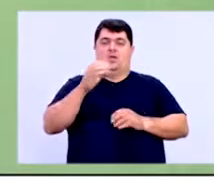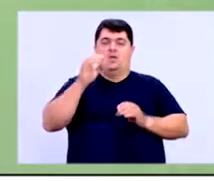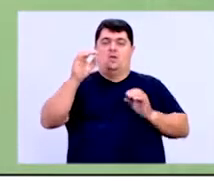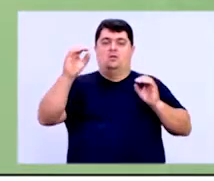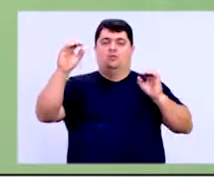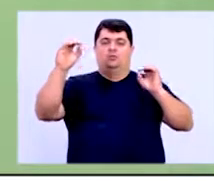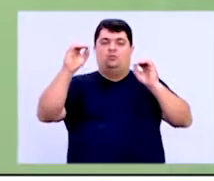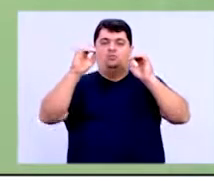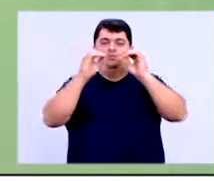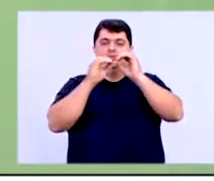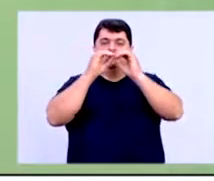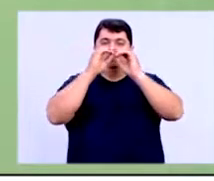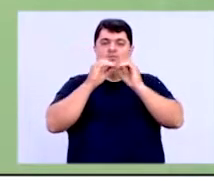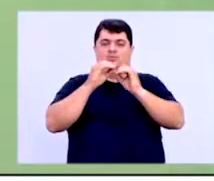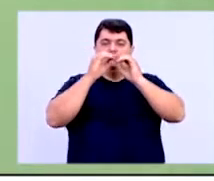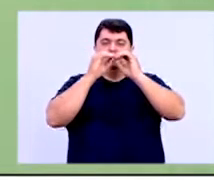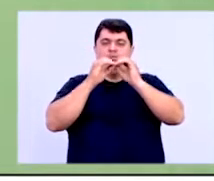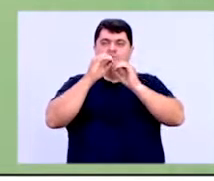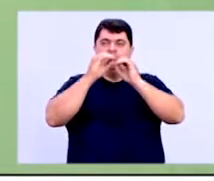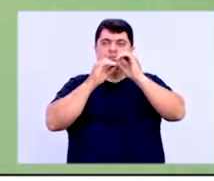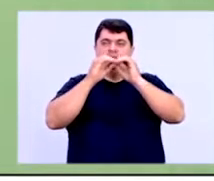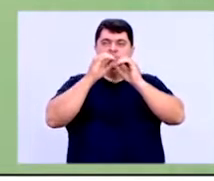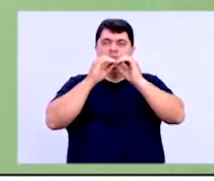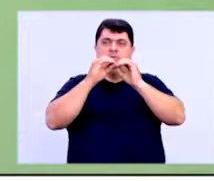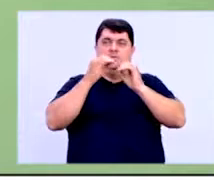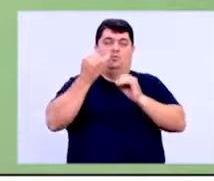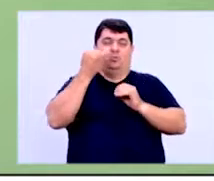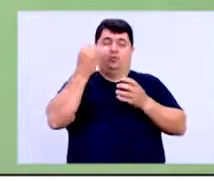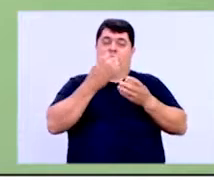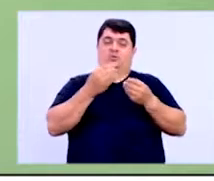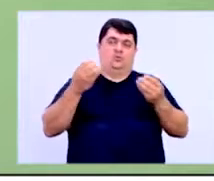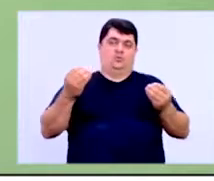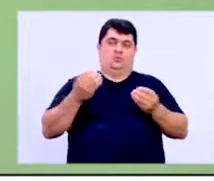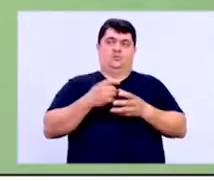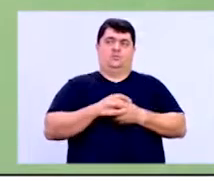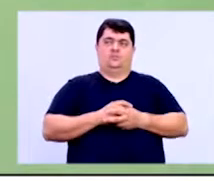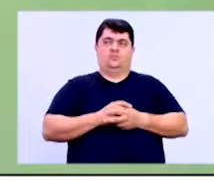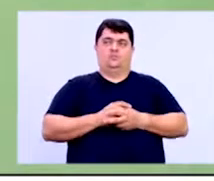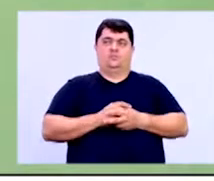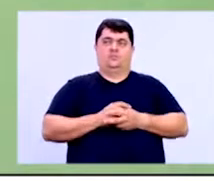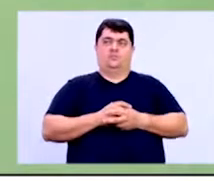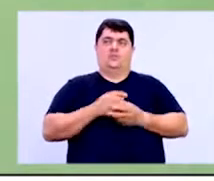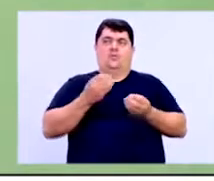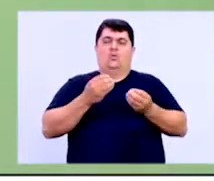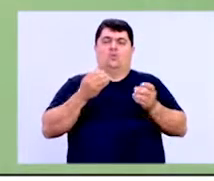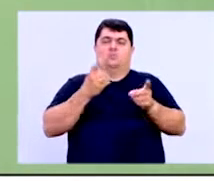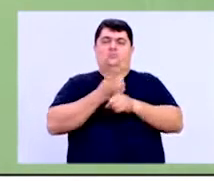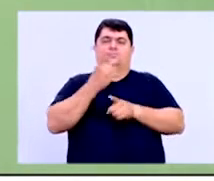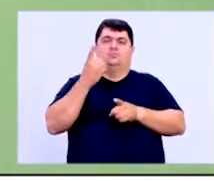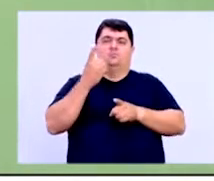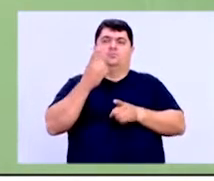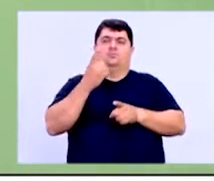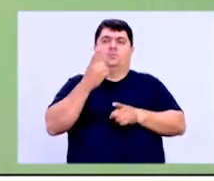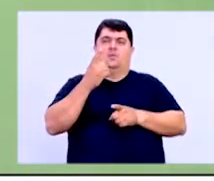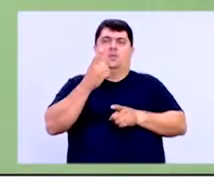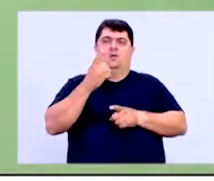equilíbrio. Esse ponto de equilíbrio é importante, muito importante, hein, pessoal. E como que a gente calcula ele?